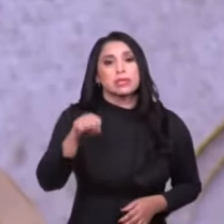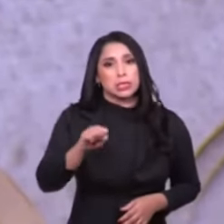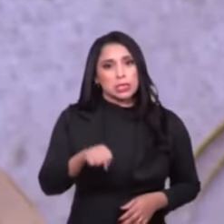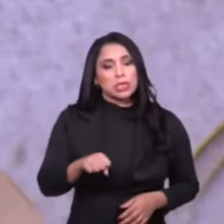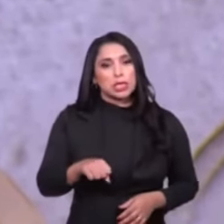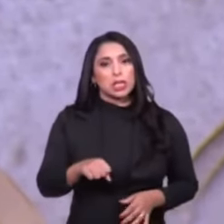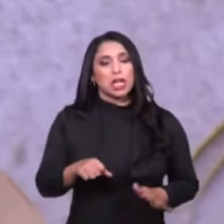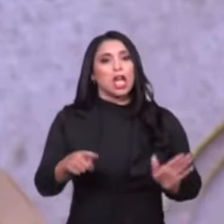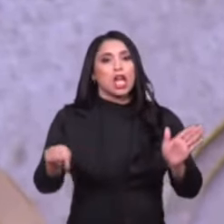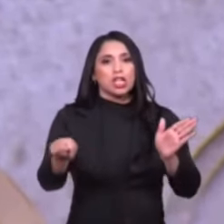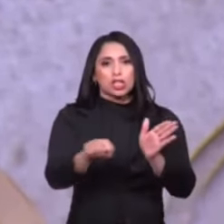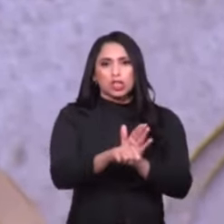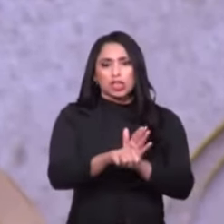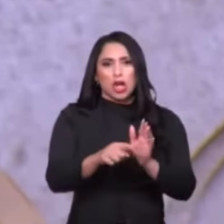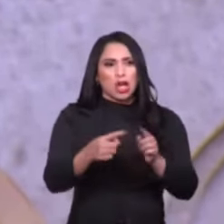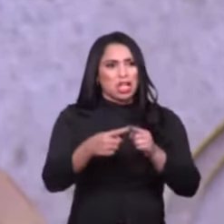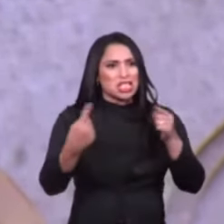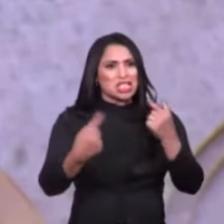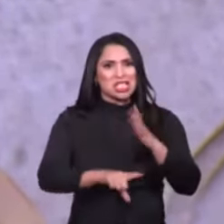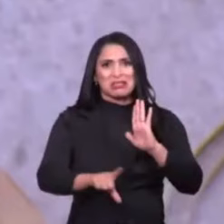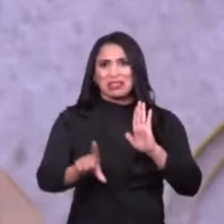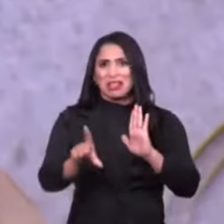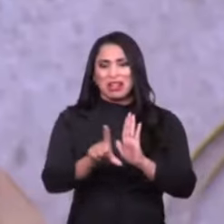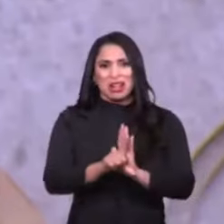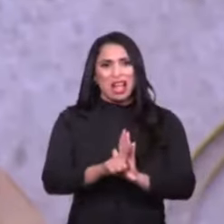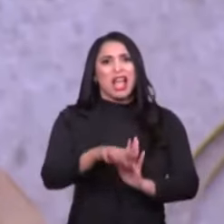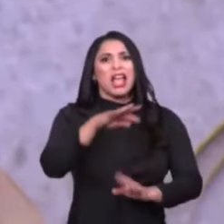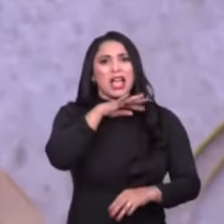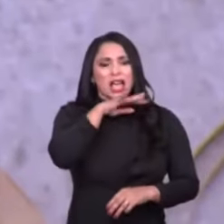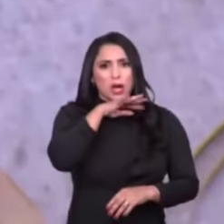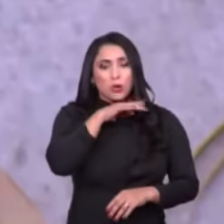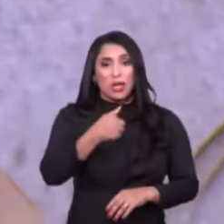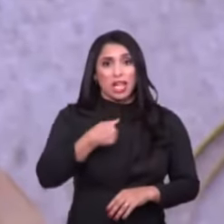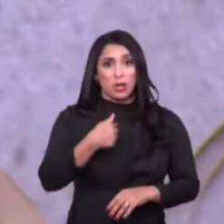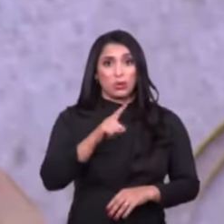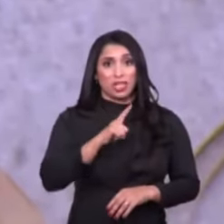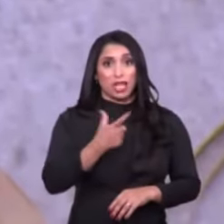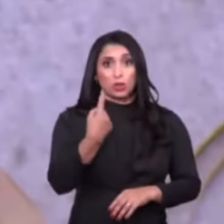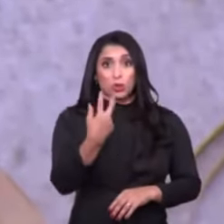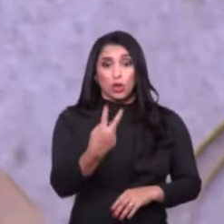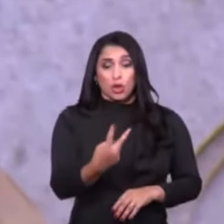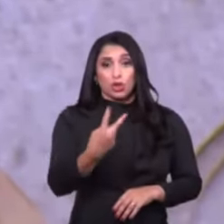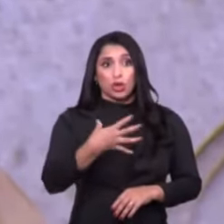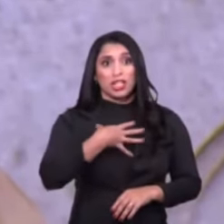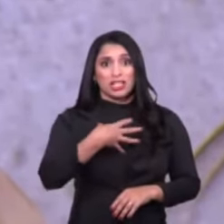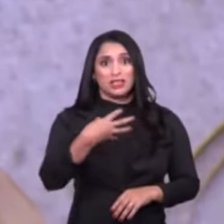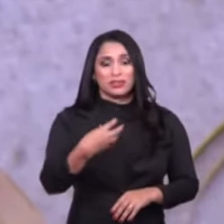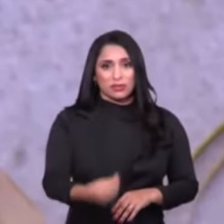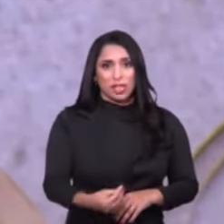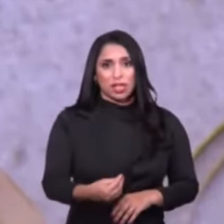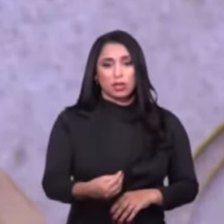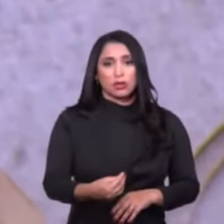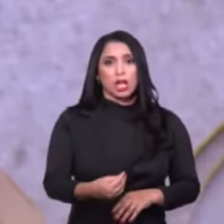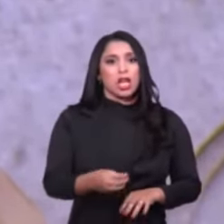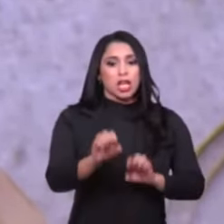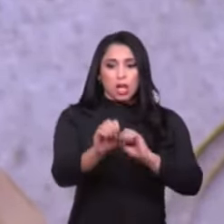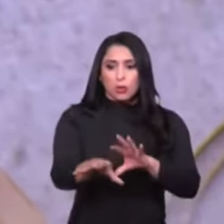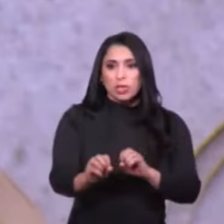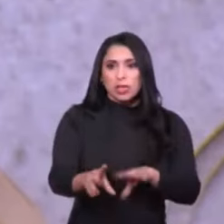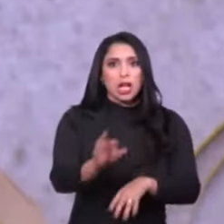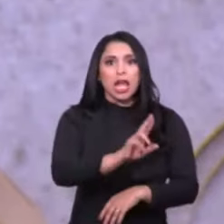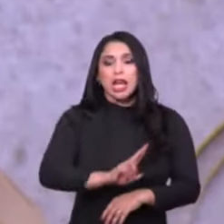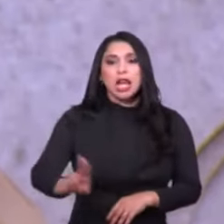Drogas ilegais são uma coisa ruim. Eu tenho dois filhos que foram educados numa cultura de não consumir drogas